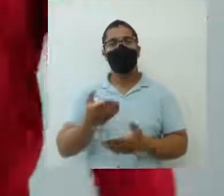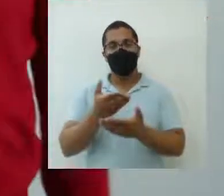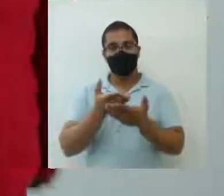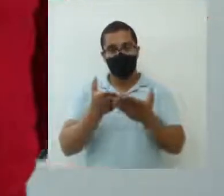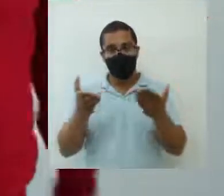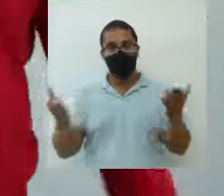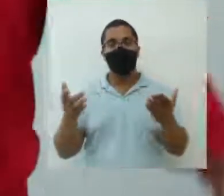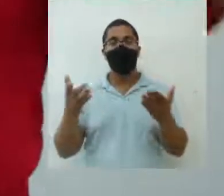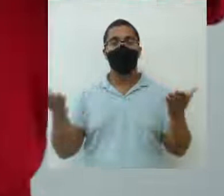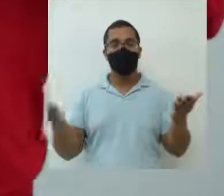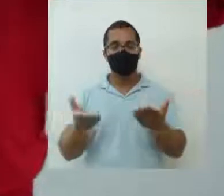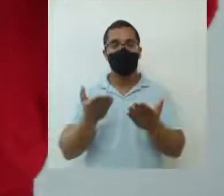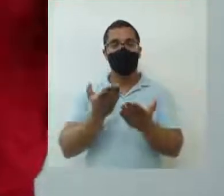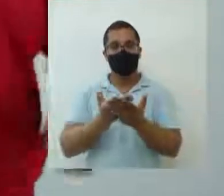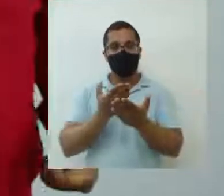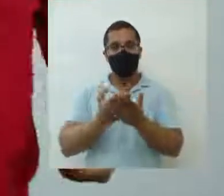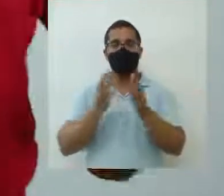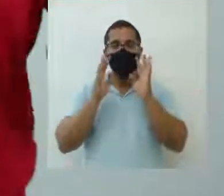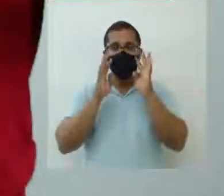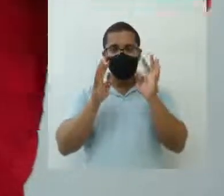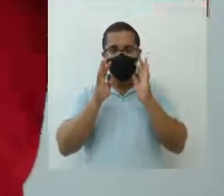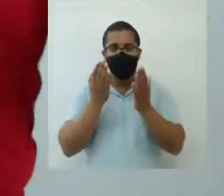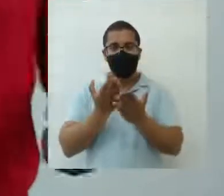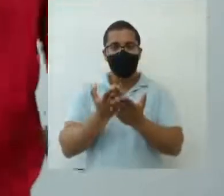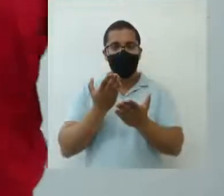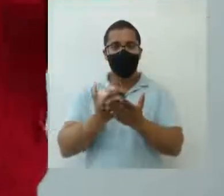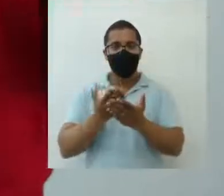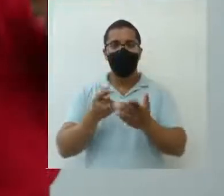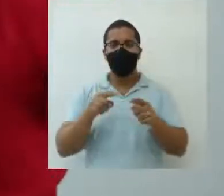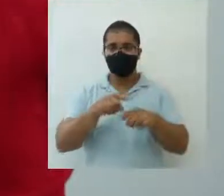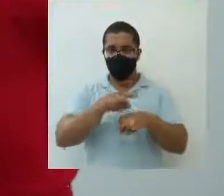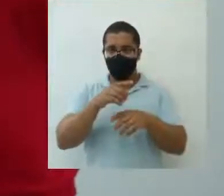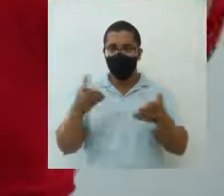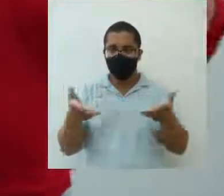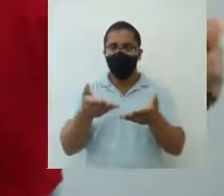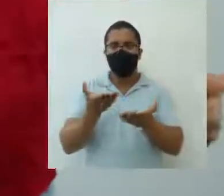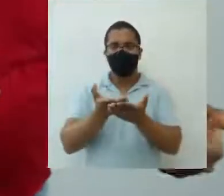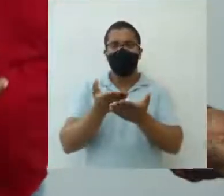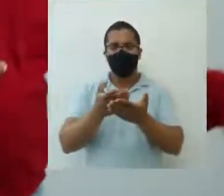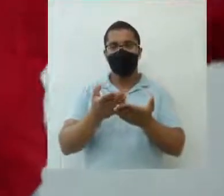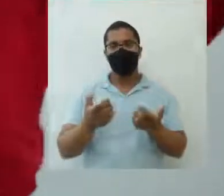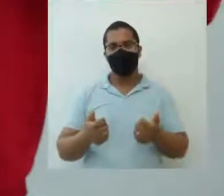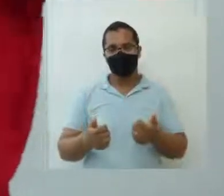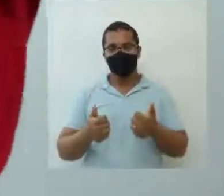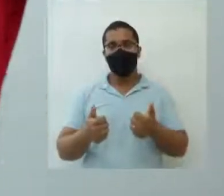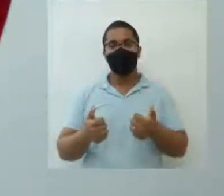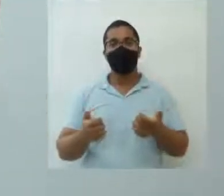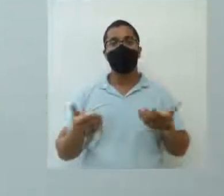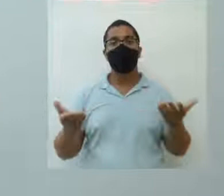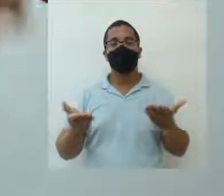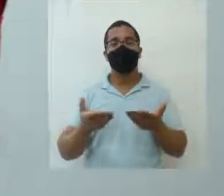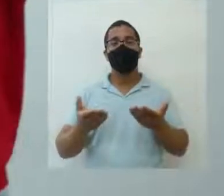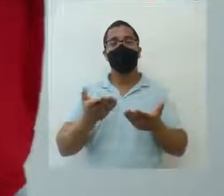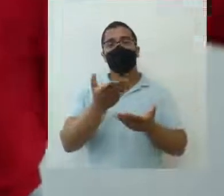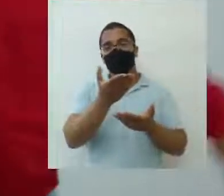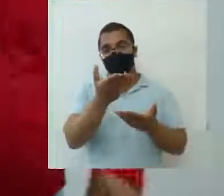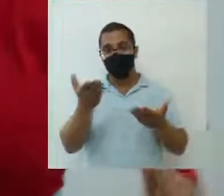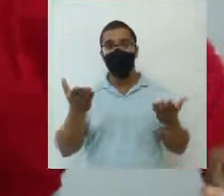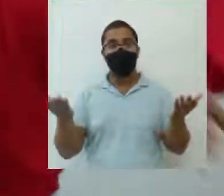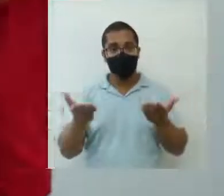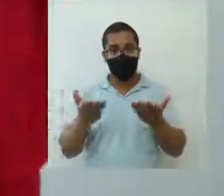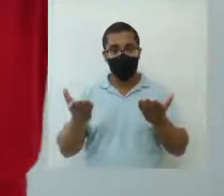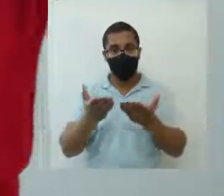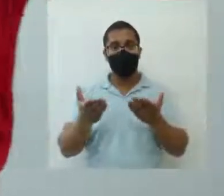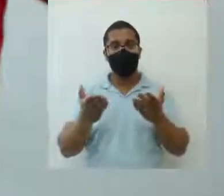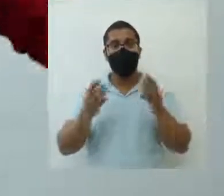terem participado desse momento tão brilhante da nossa aula, tá certo? E agora peço para que vocês desembarquem